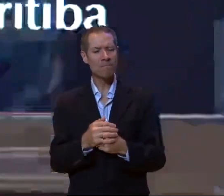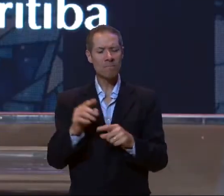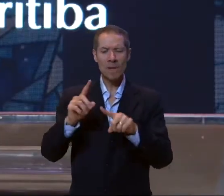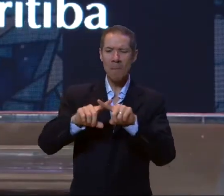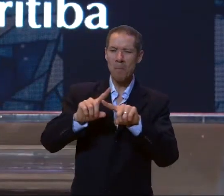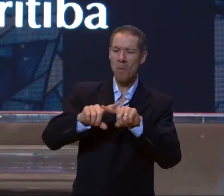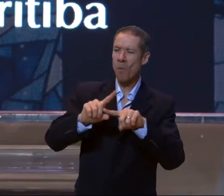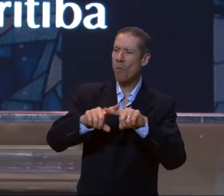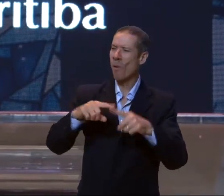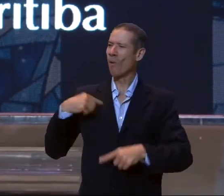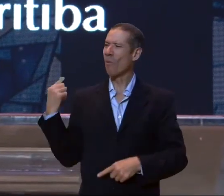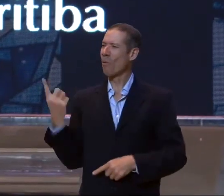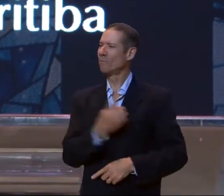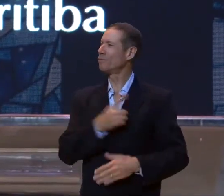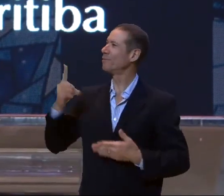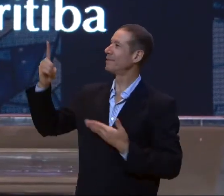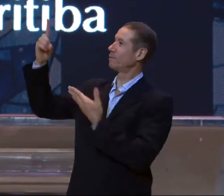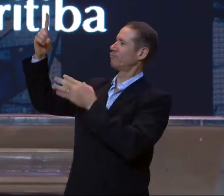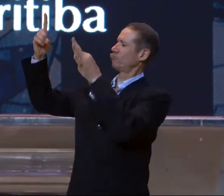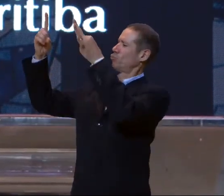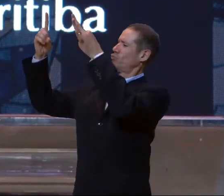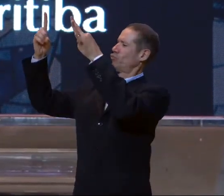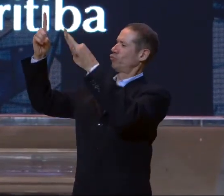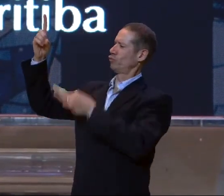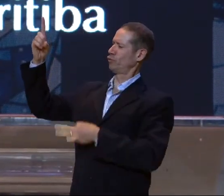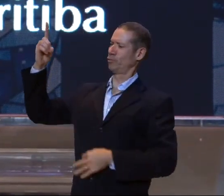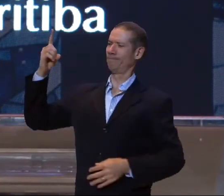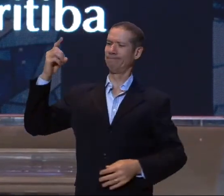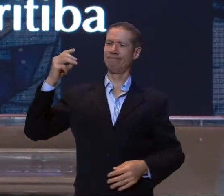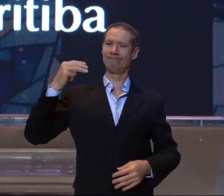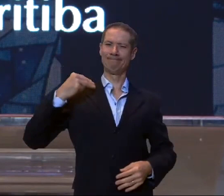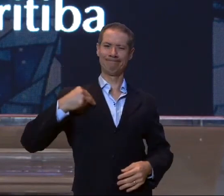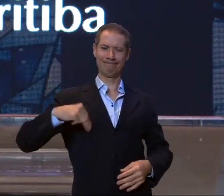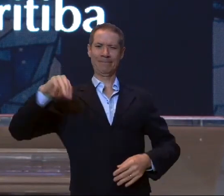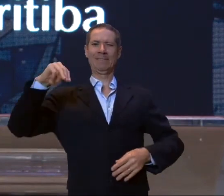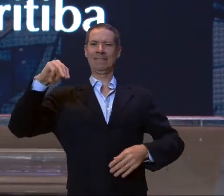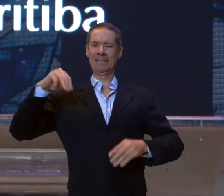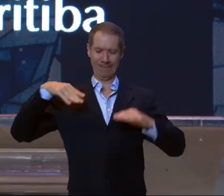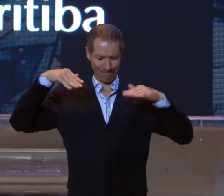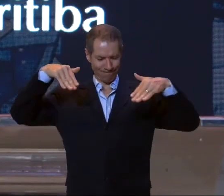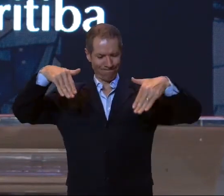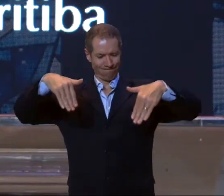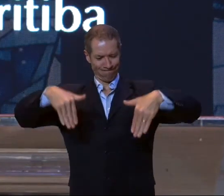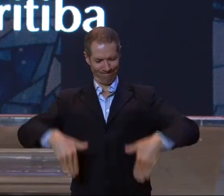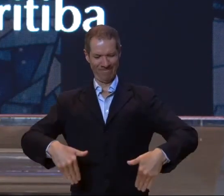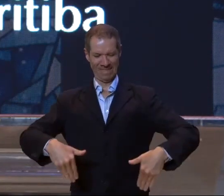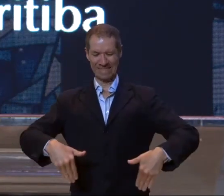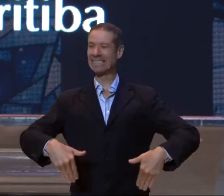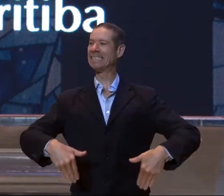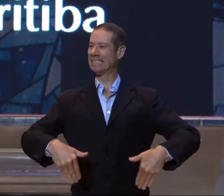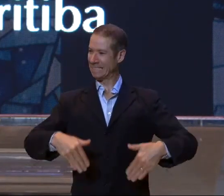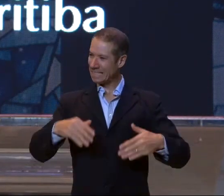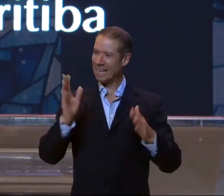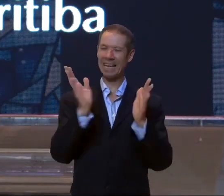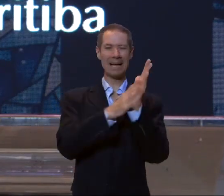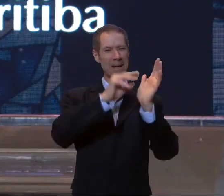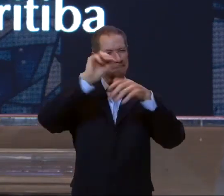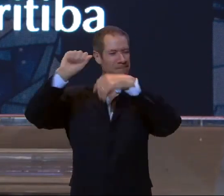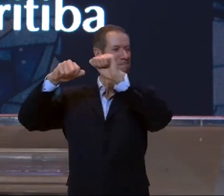Porque o nosso Deus, que é justo e misericordioso, se assenta sobre o trono,